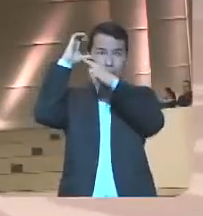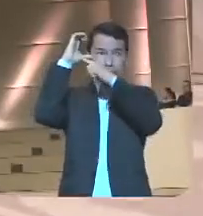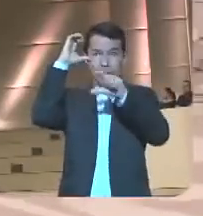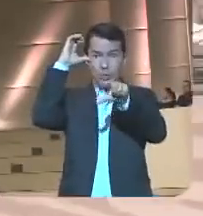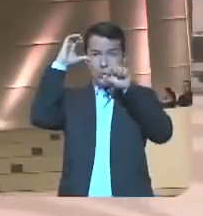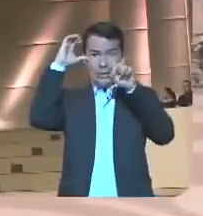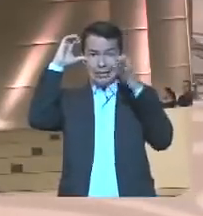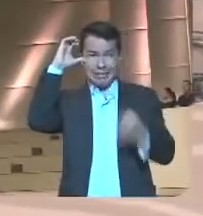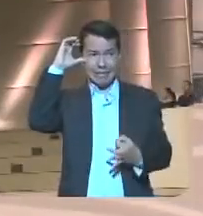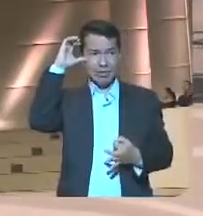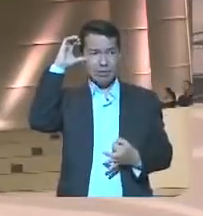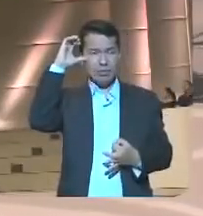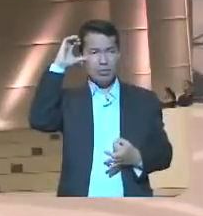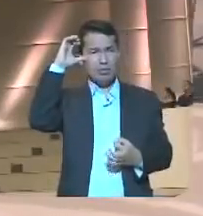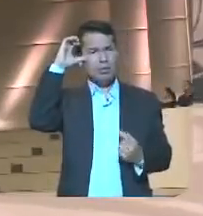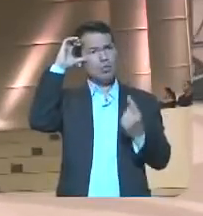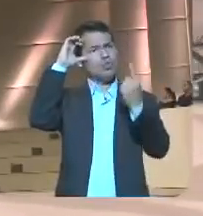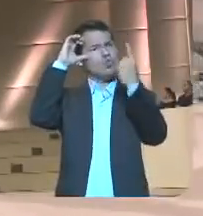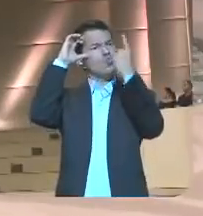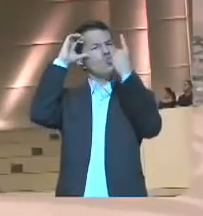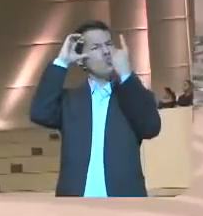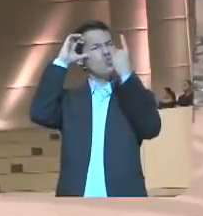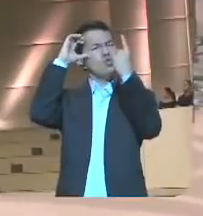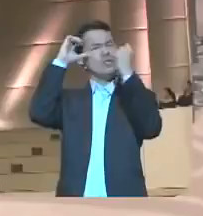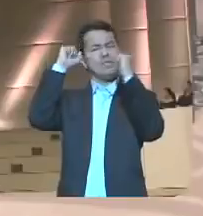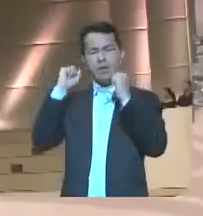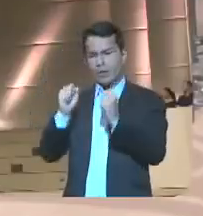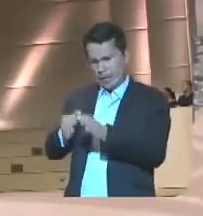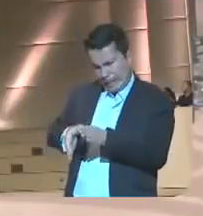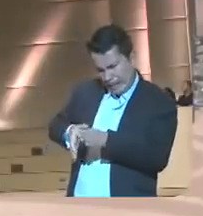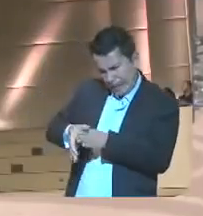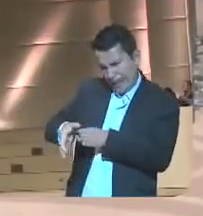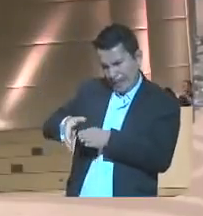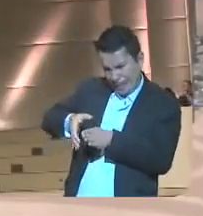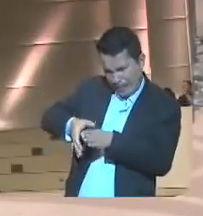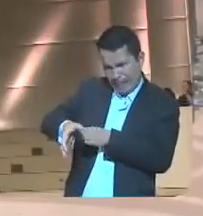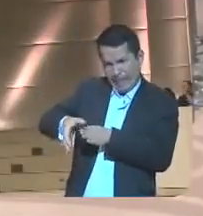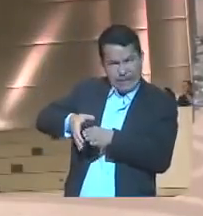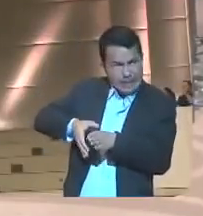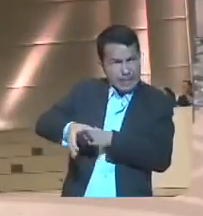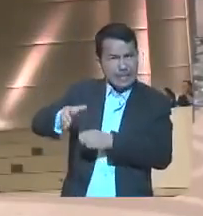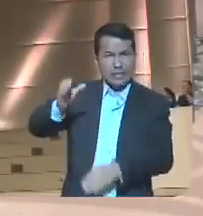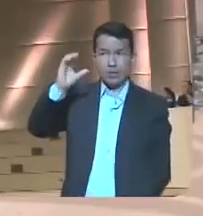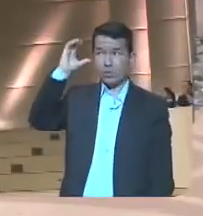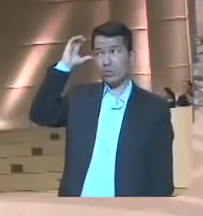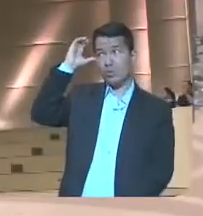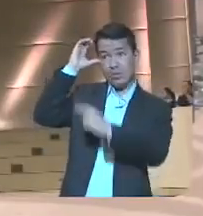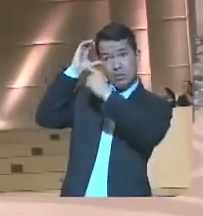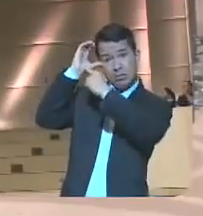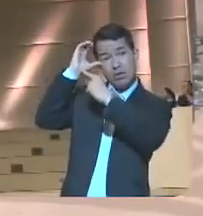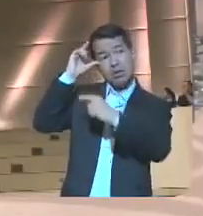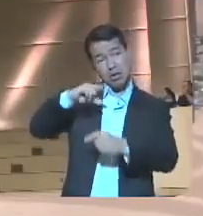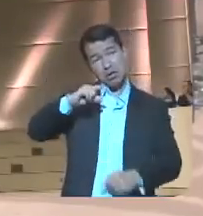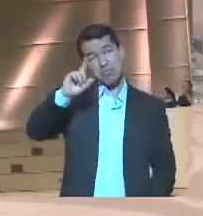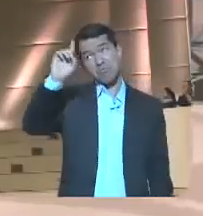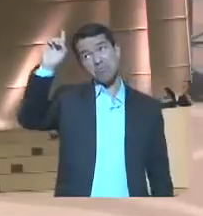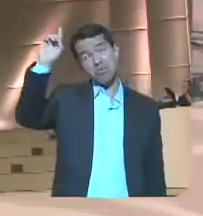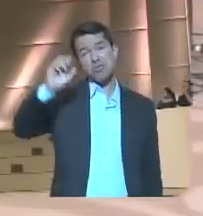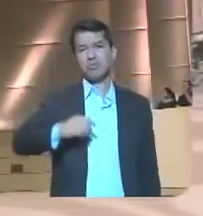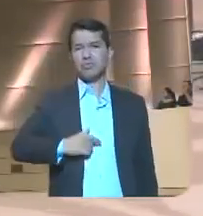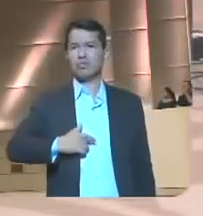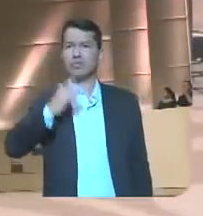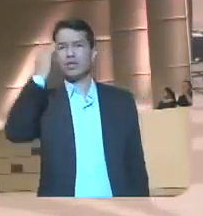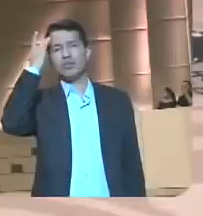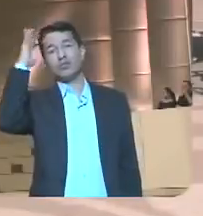interessante isso né eu não sei se isso acontece comigo isso é mas eu acho que é mais ou menos com todo mundo